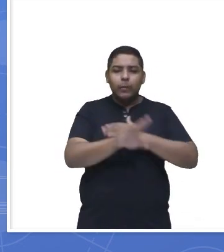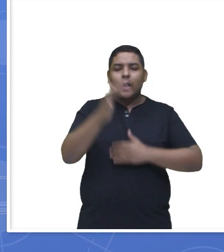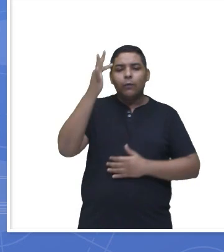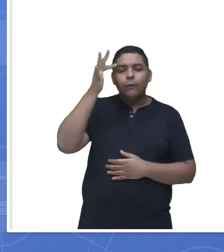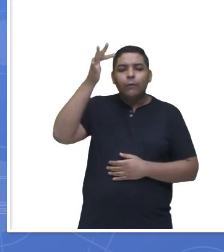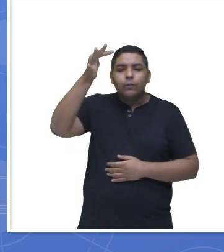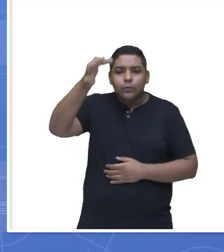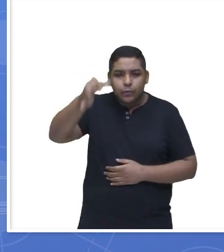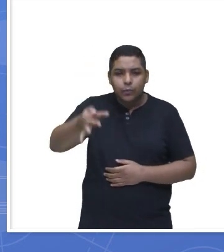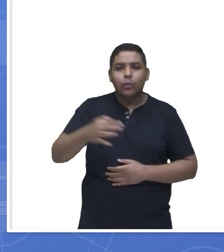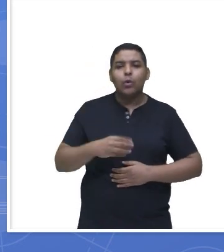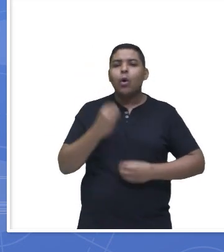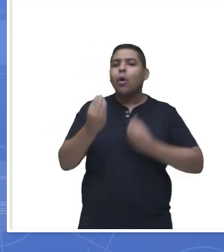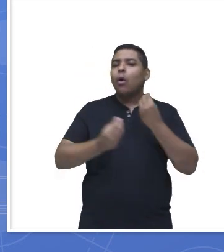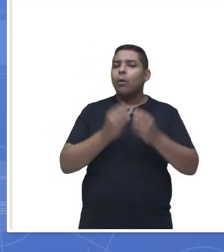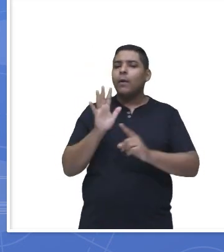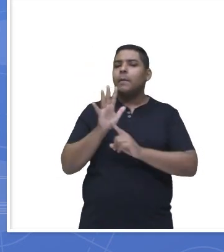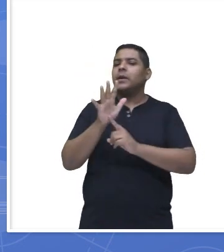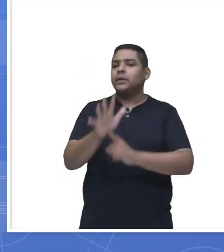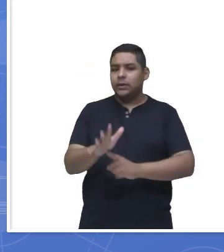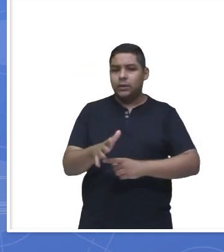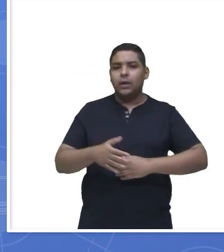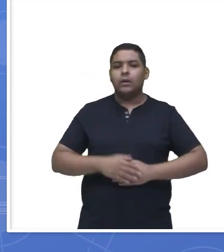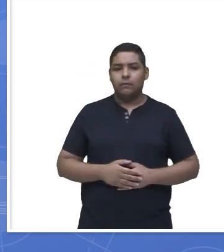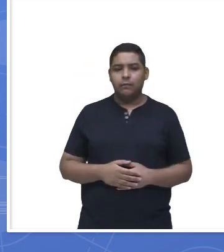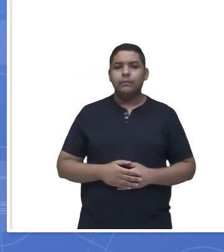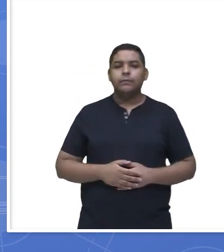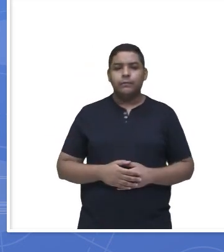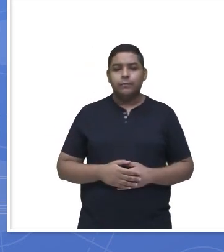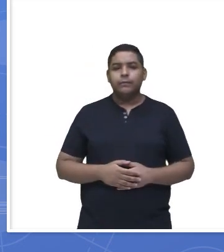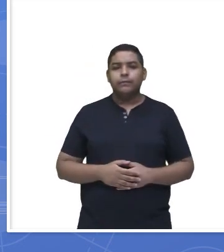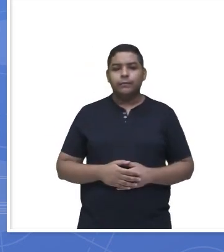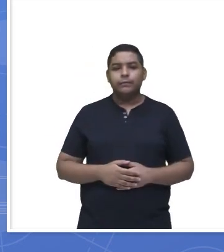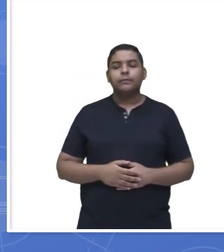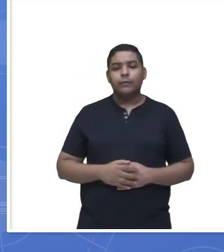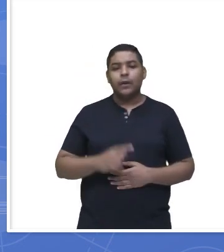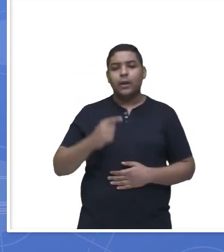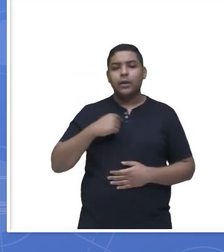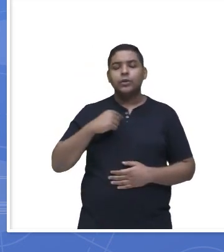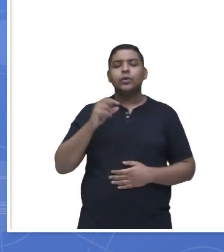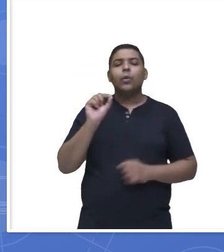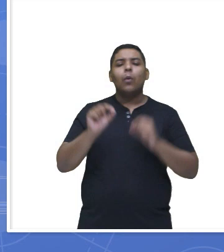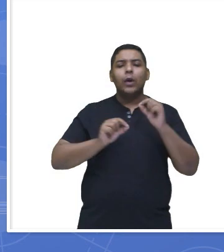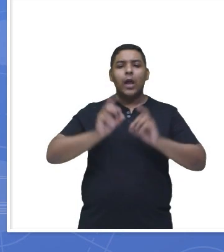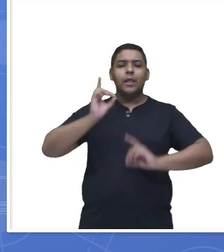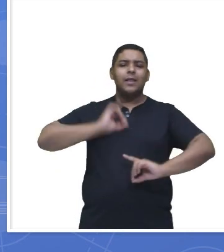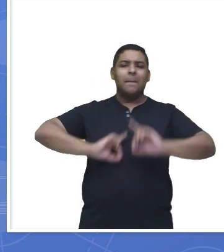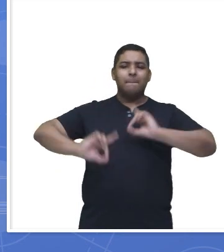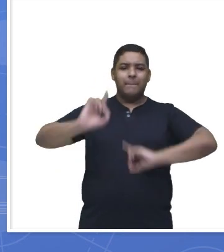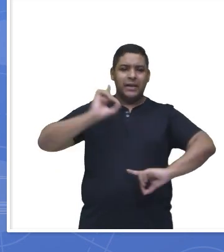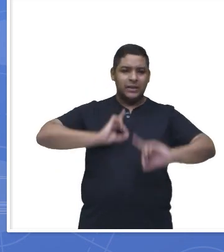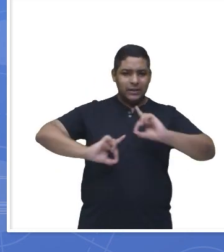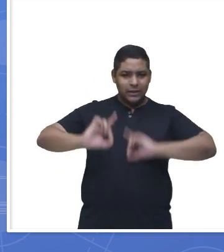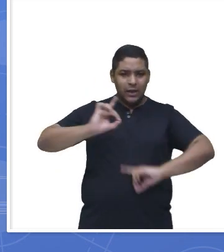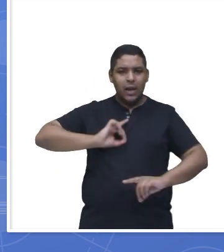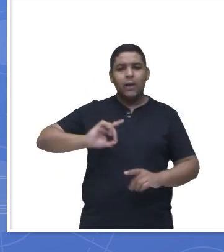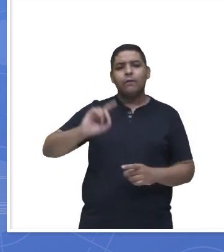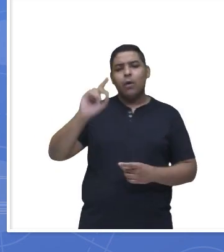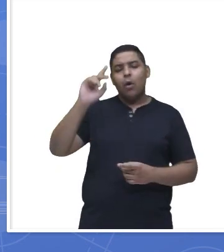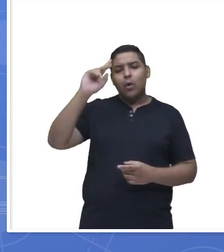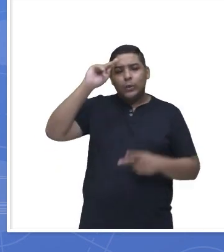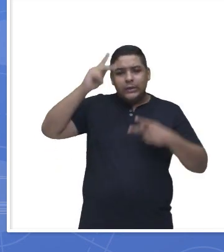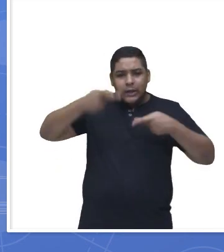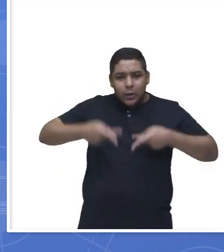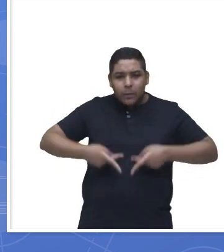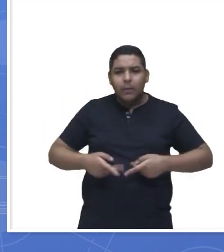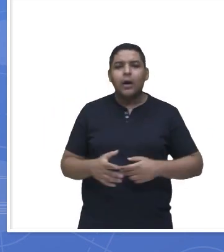via, como ele se apresentava. Conformado com o seu destino, ao traduzir um olhar depressivo sobre o homem,